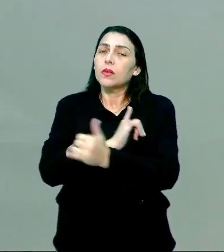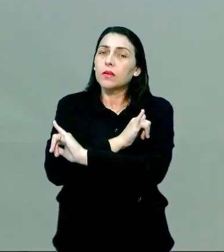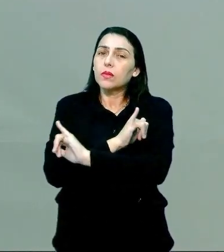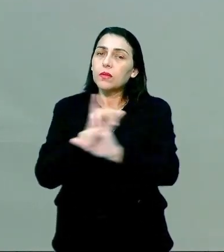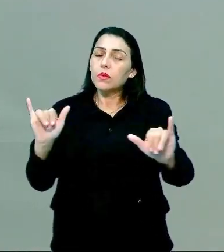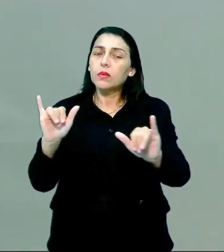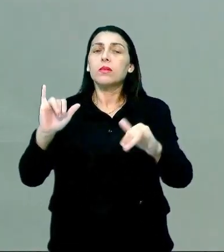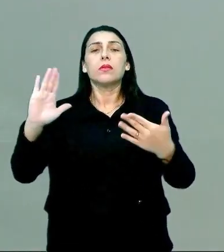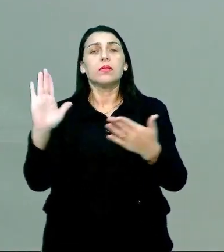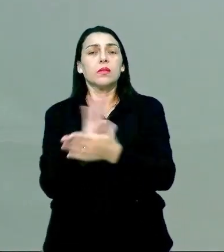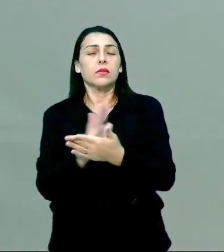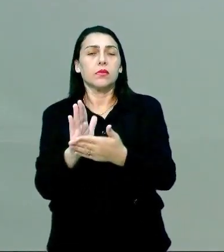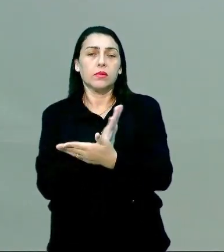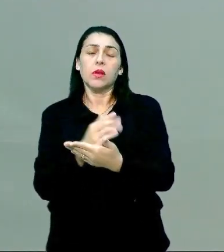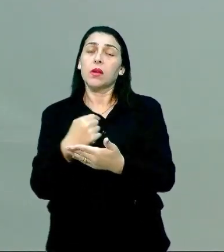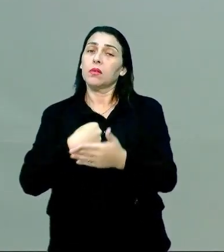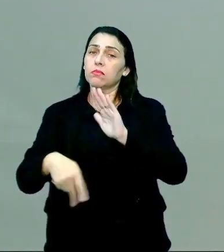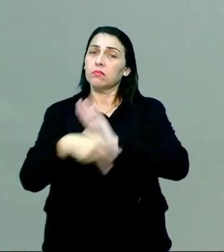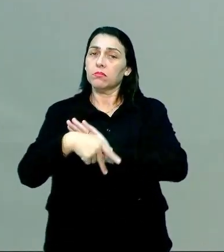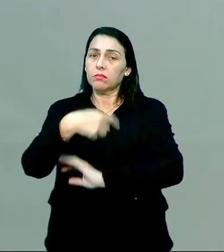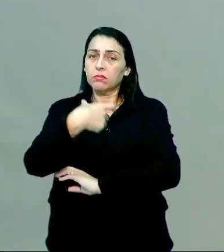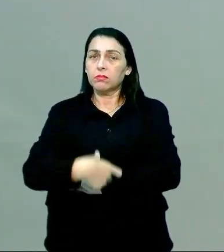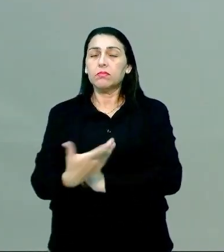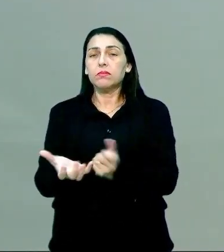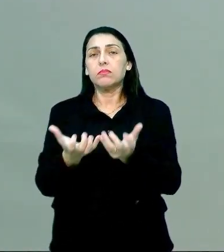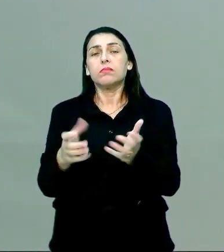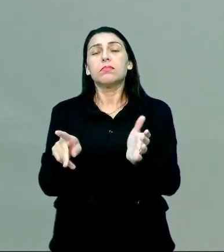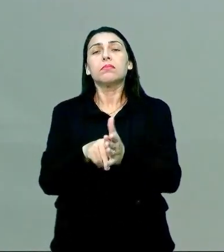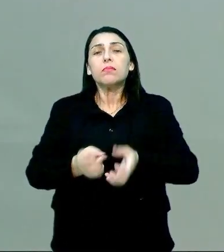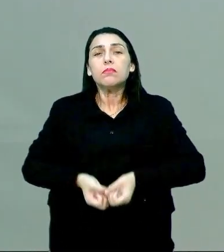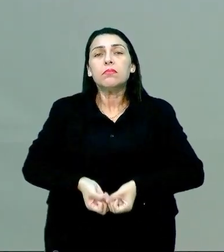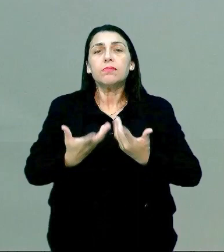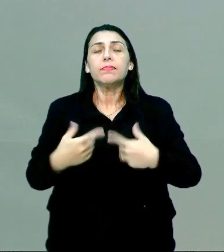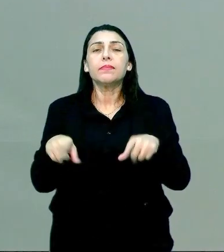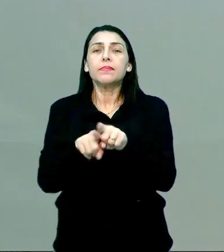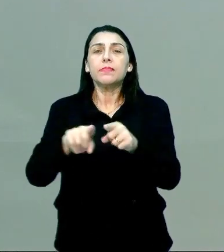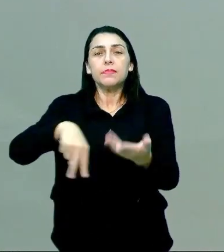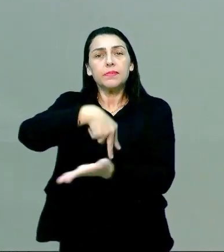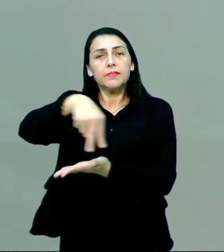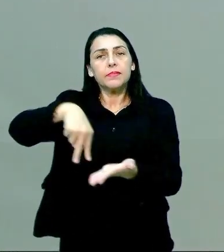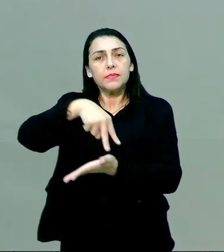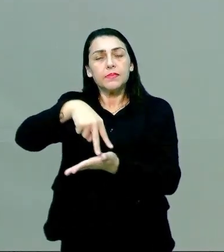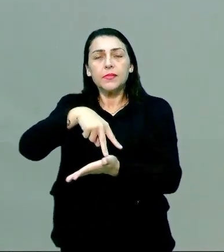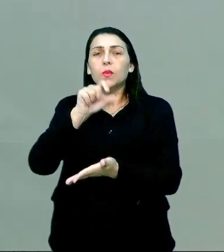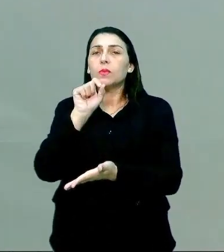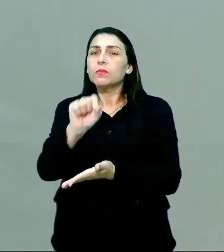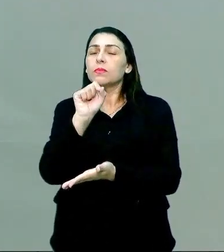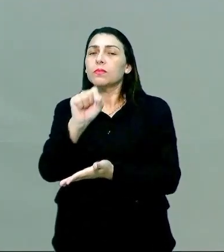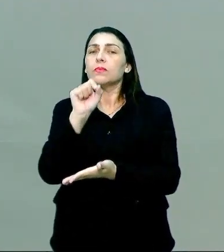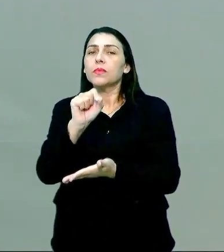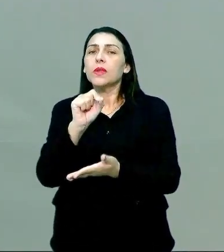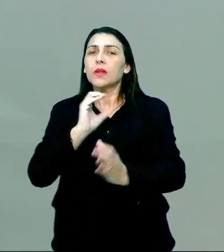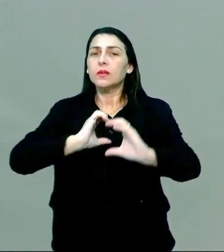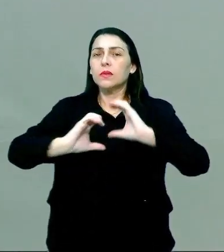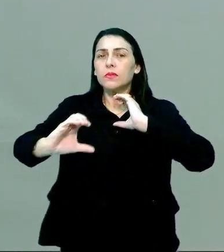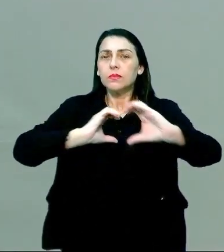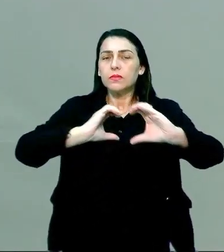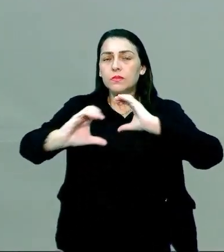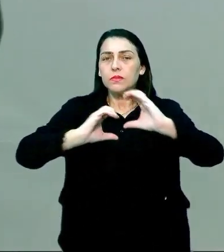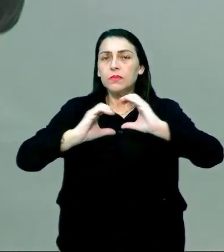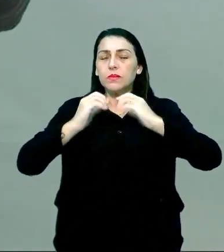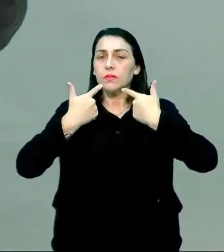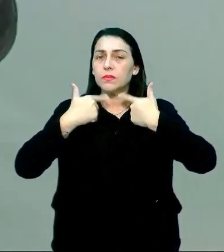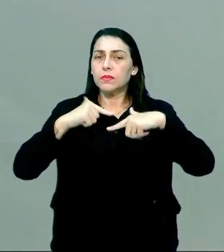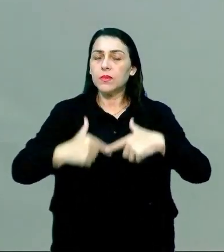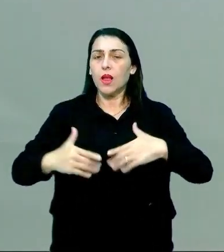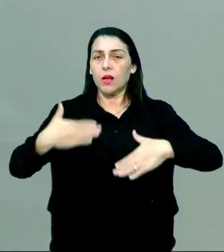informação, determinado aspecto que eu quero. A manifestação da dança, ela nada mais é do que essa comunicação